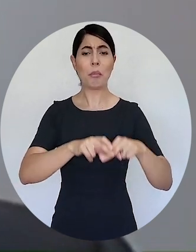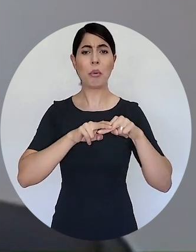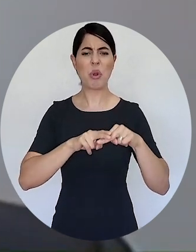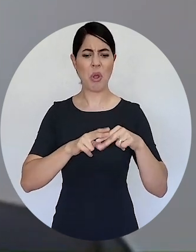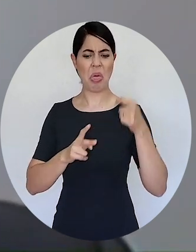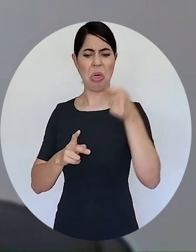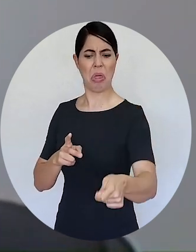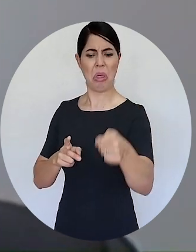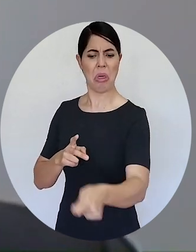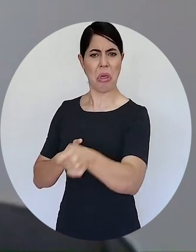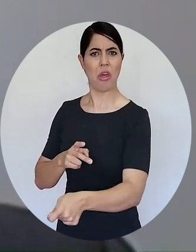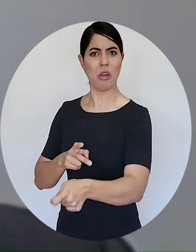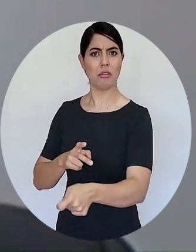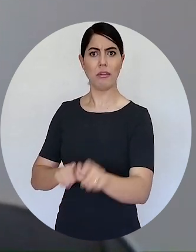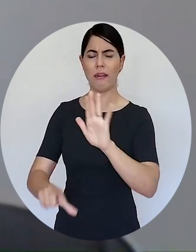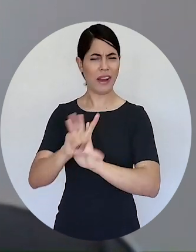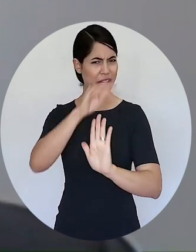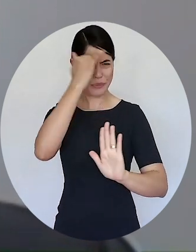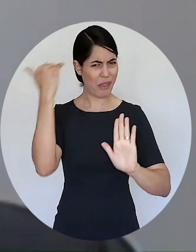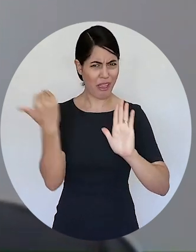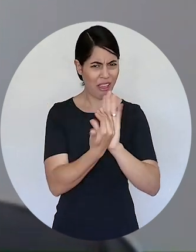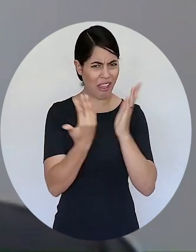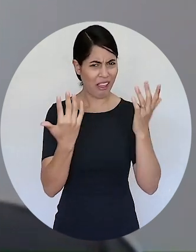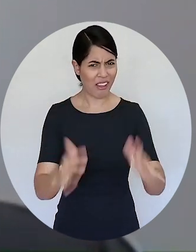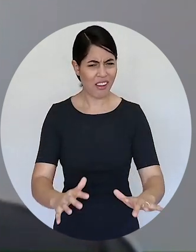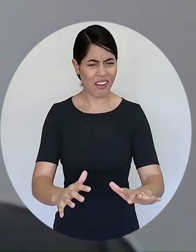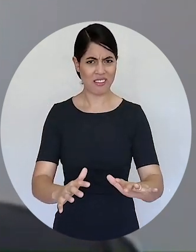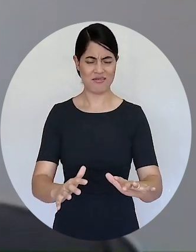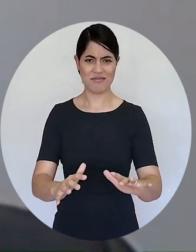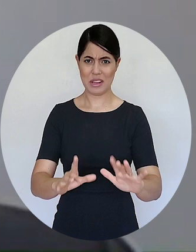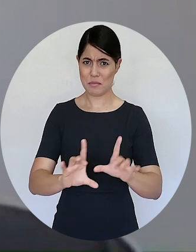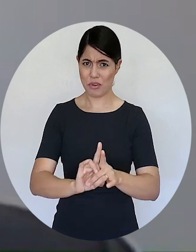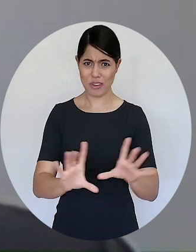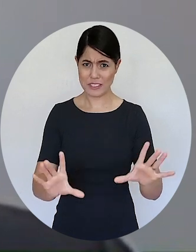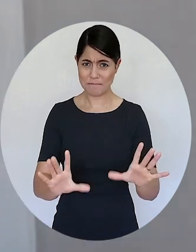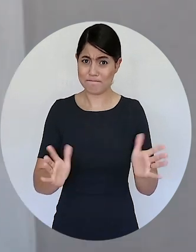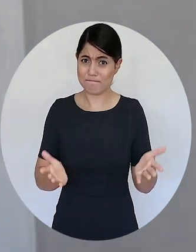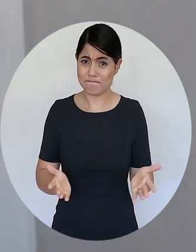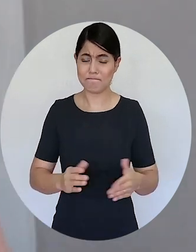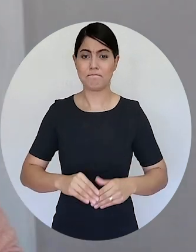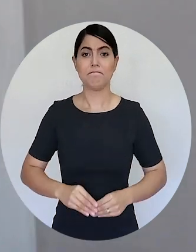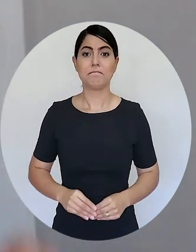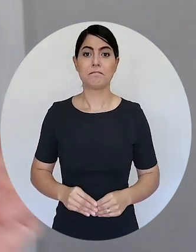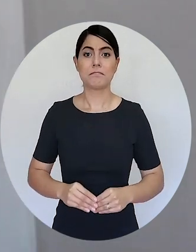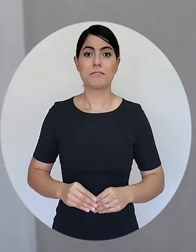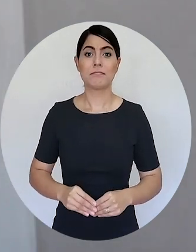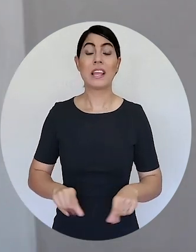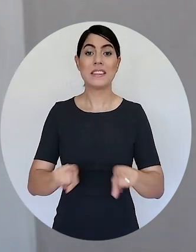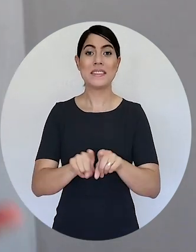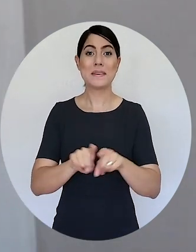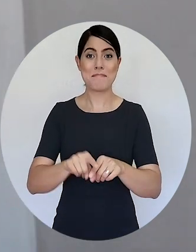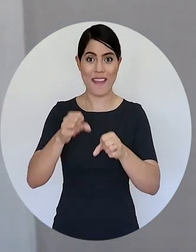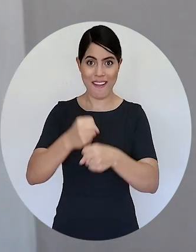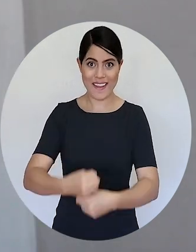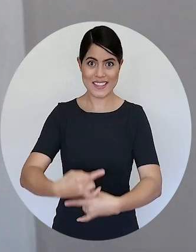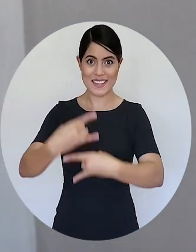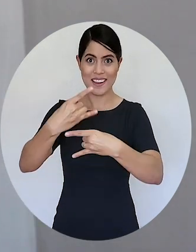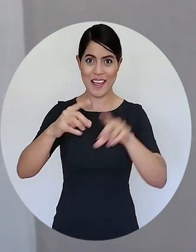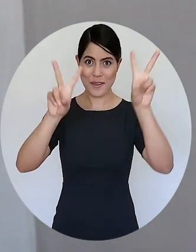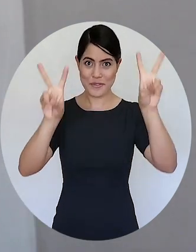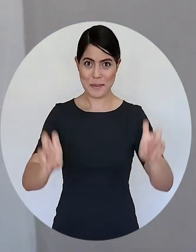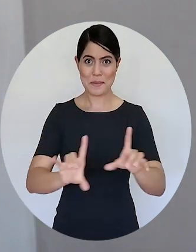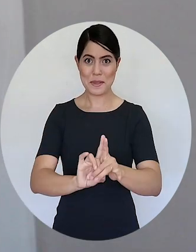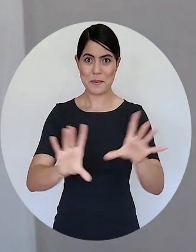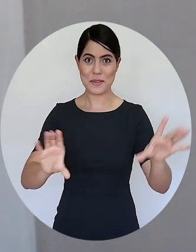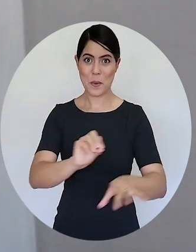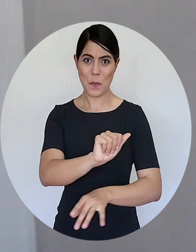de pretender desrespeitar a lei e o sistema democrático. Vale ressaltar que esta live OAB pela